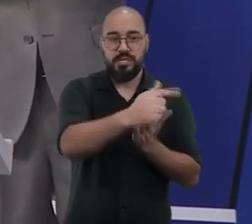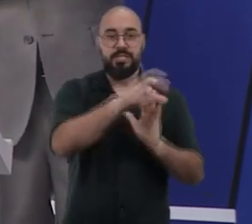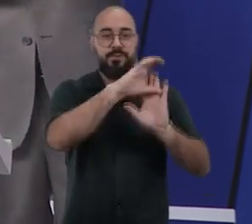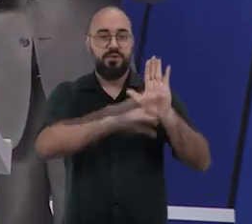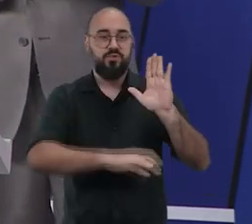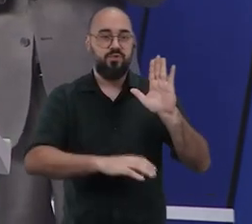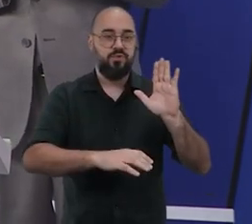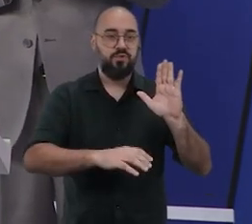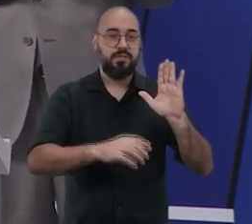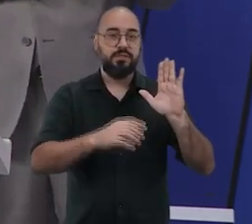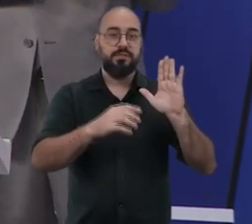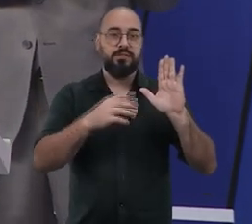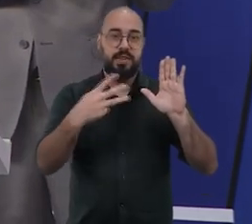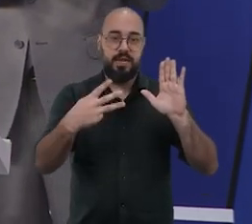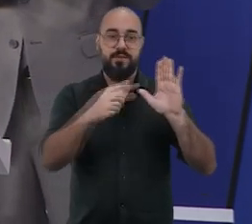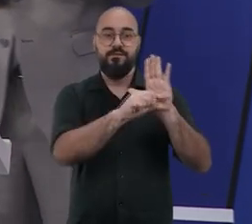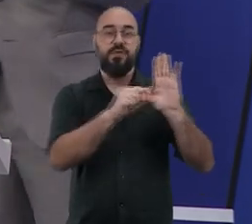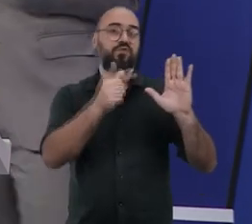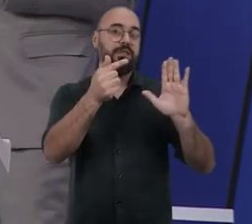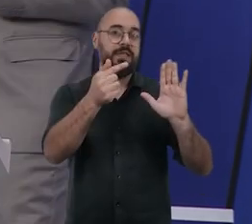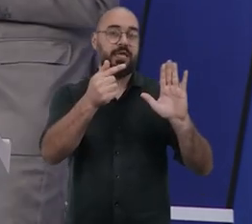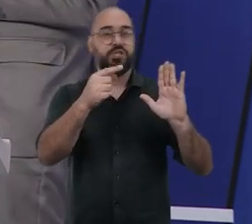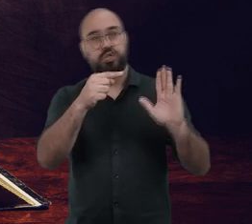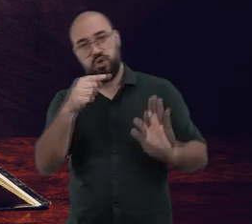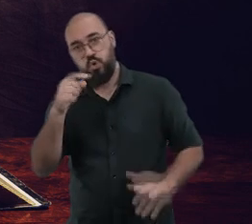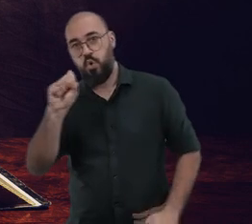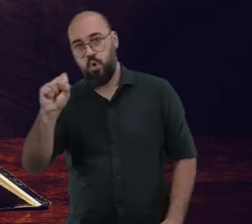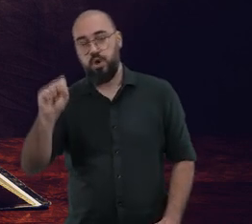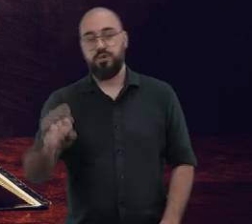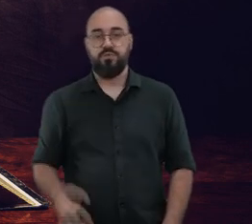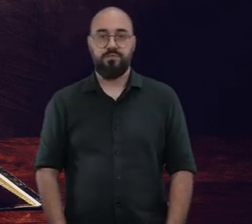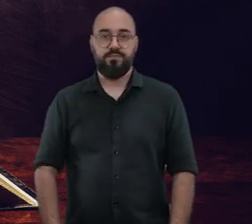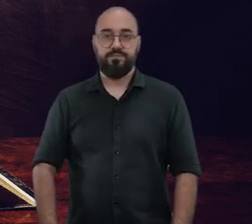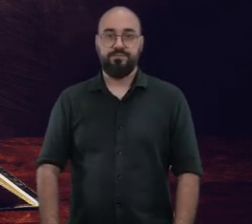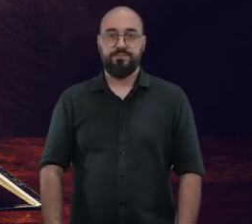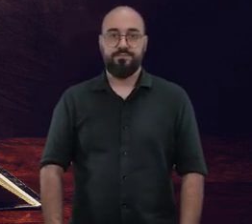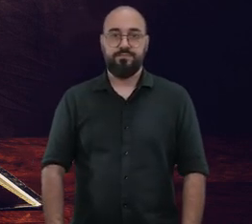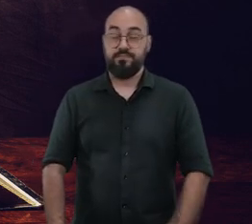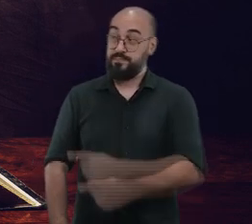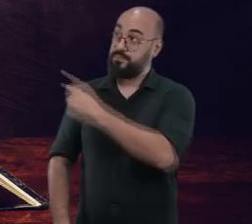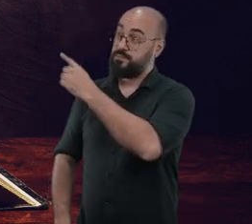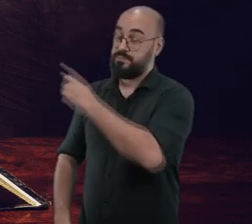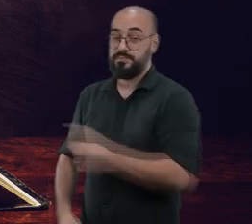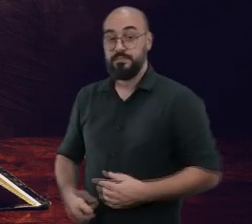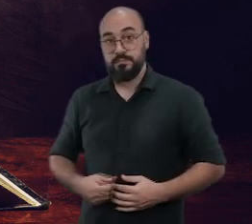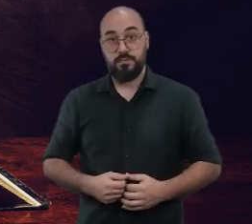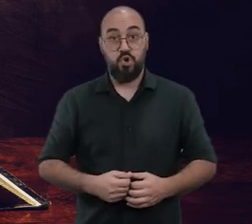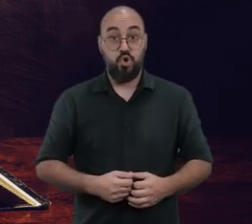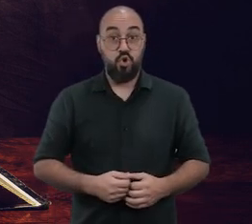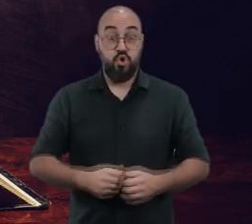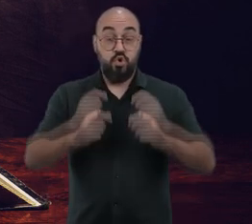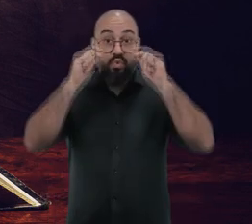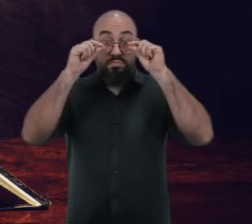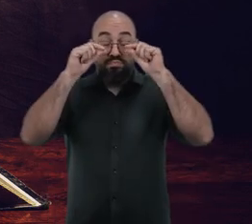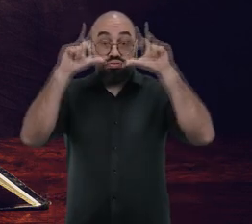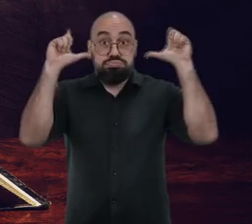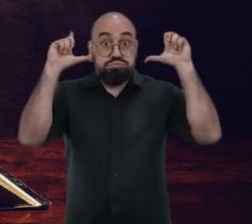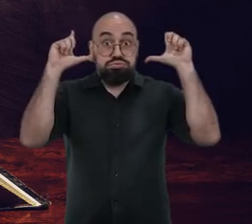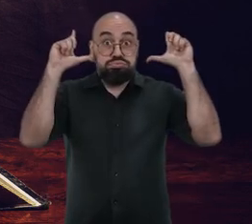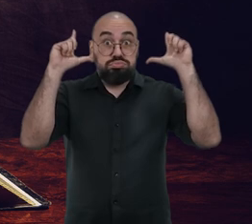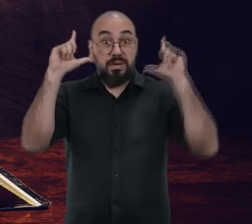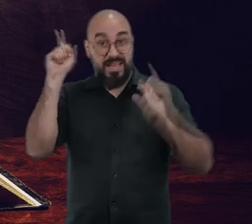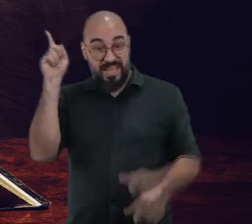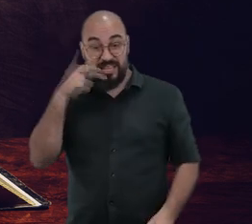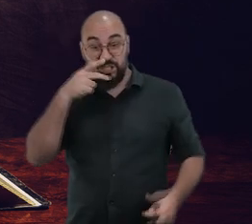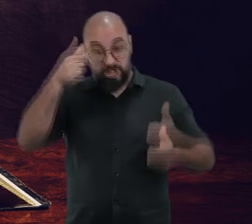onde encontramos as seguintes palavras. Então, os olhos de ambos se abriram. Aqui está falando